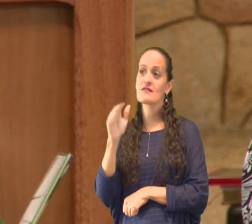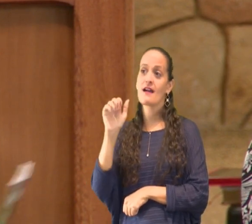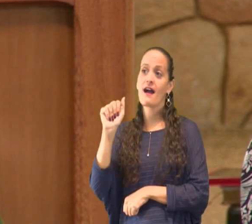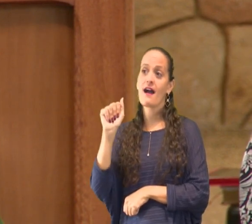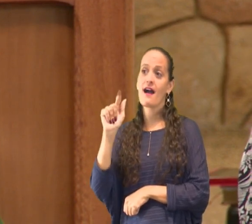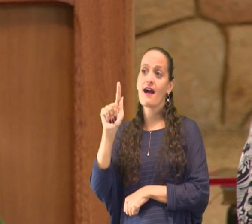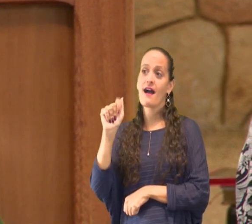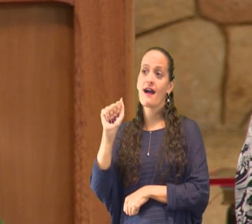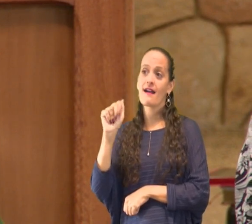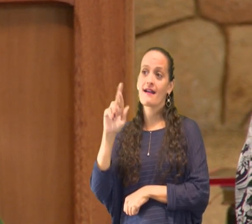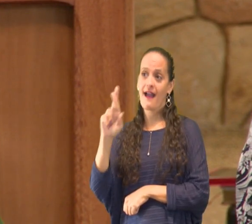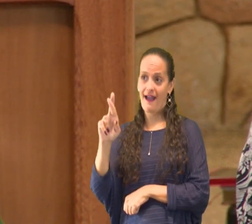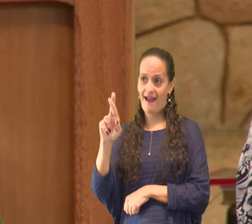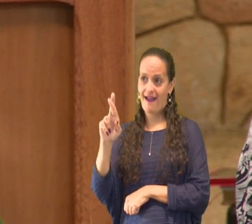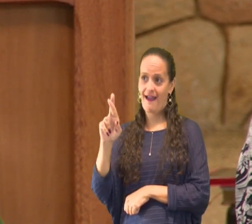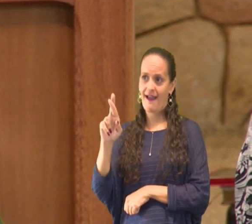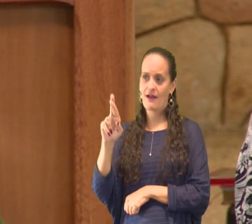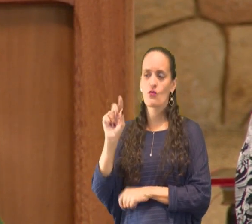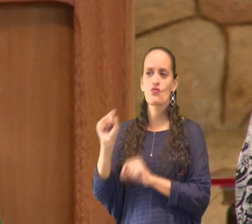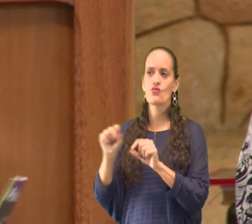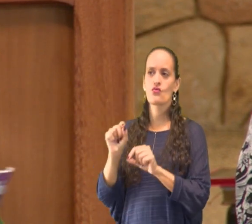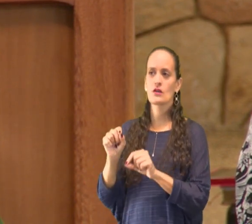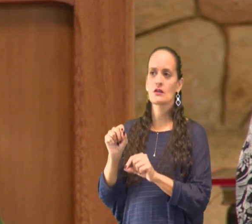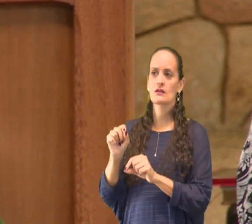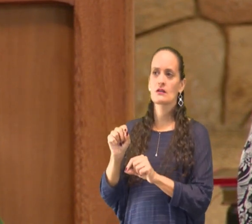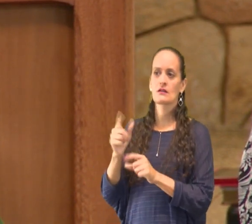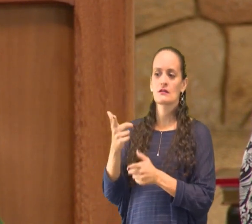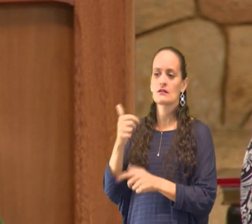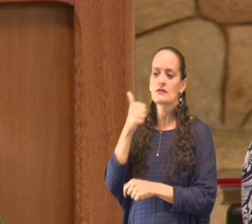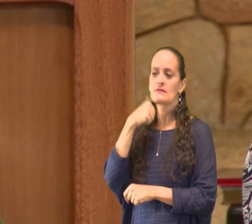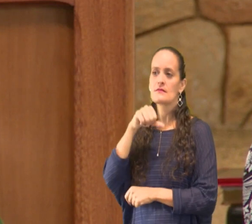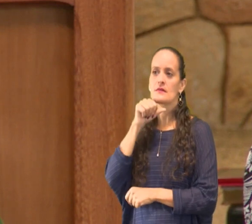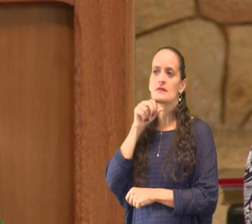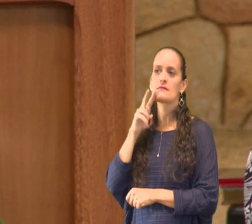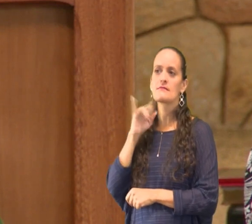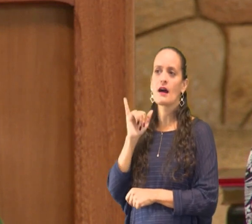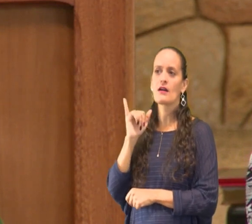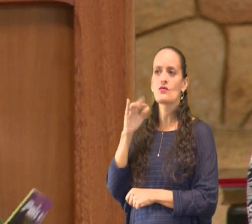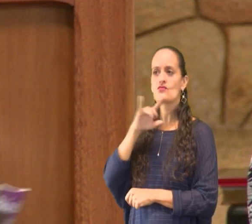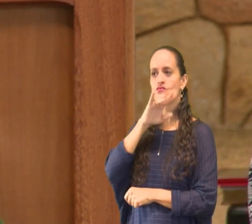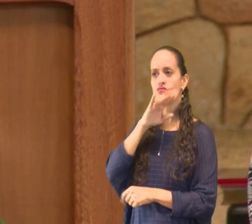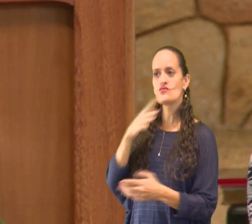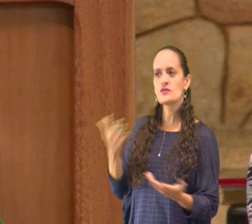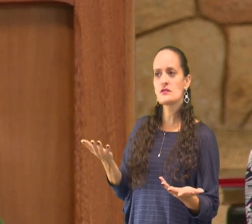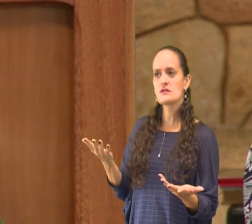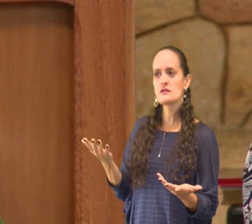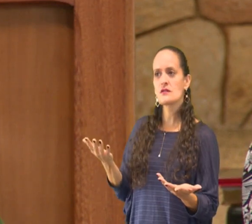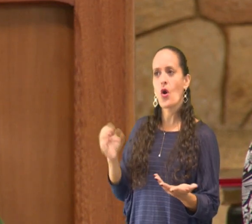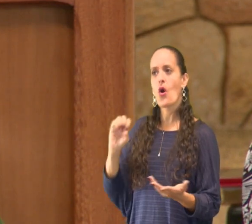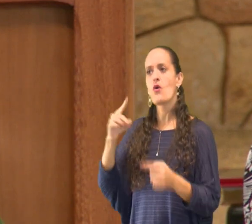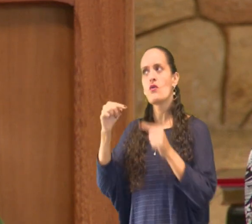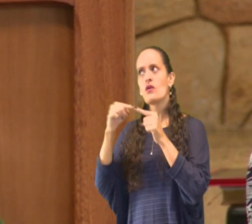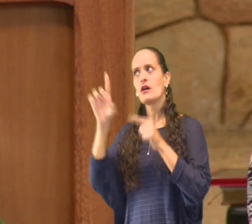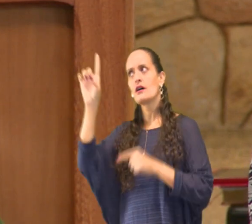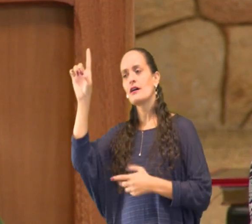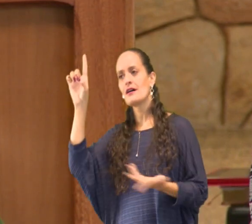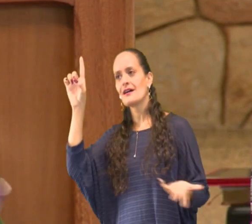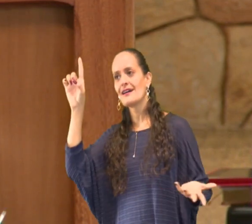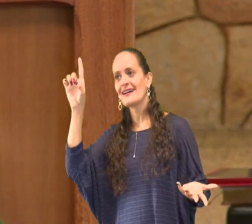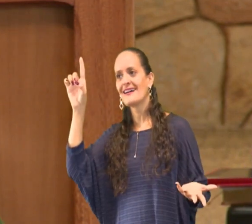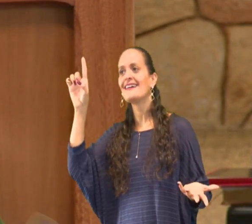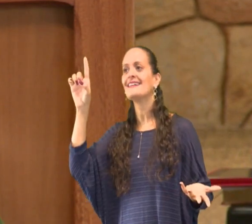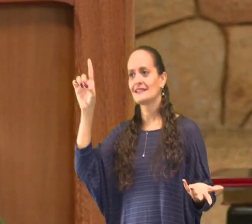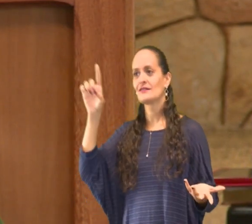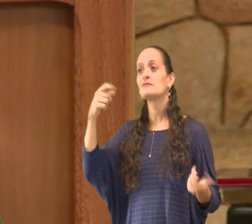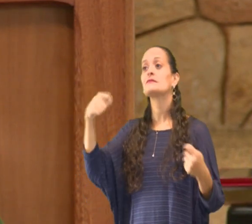sobre 3 exemplos de maus pais. Um deles é Davi, e ele era o homem segundo o coração de Deus. Para